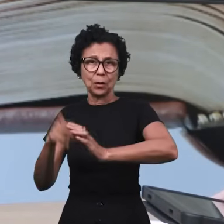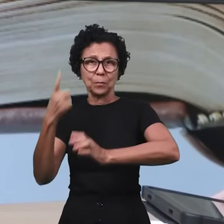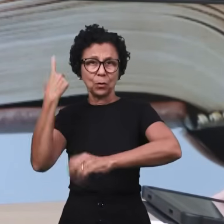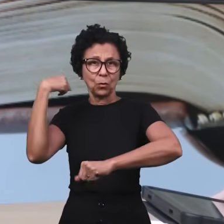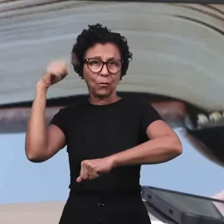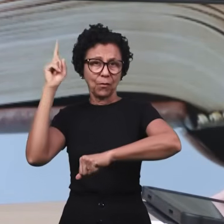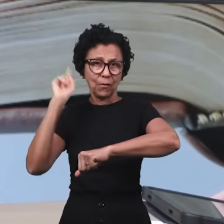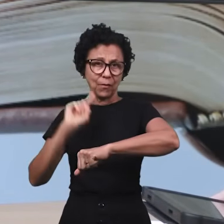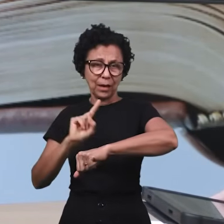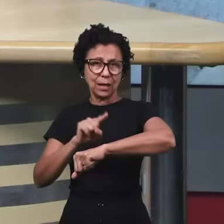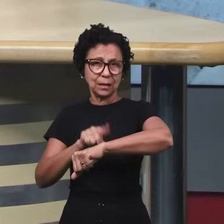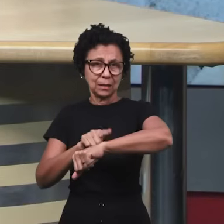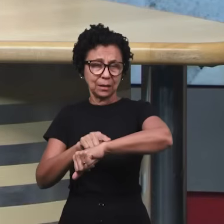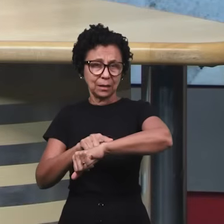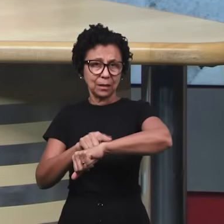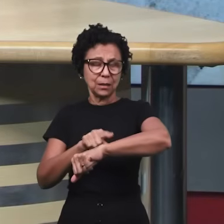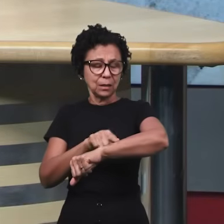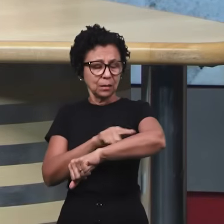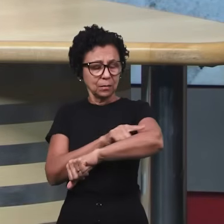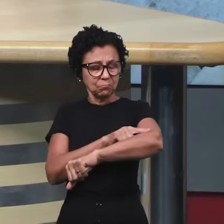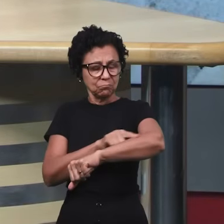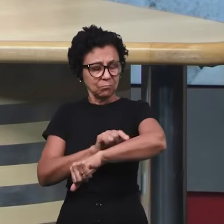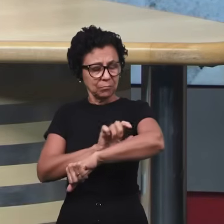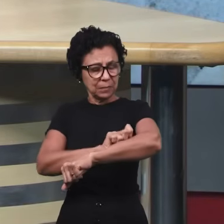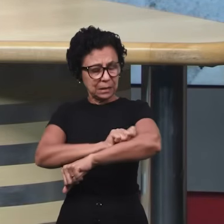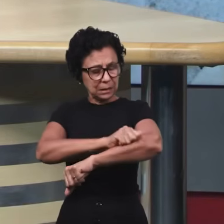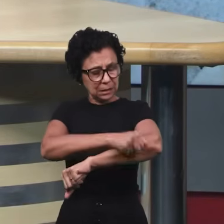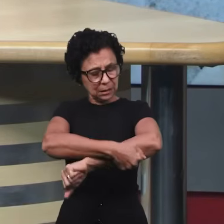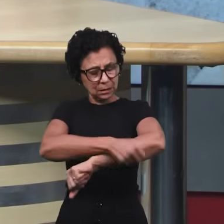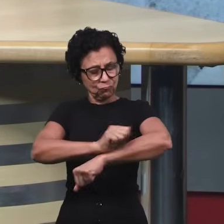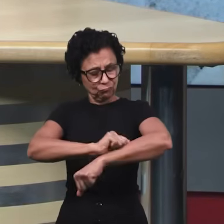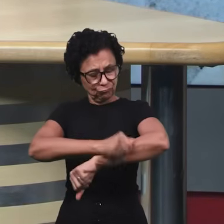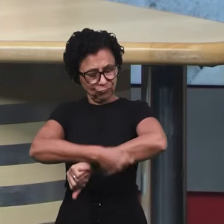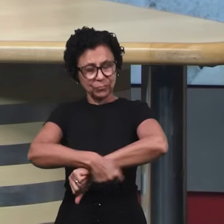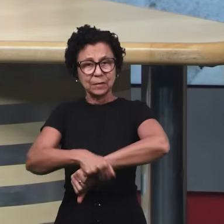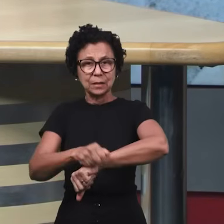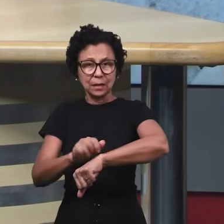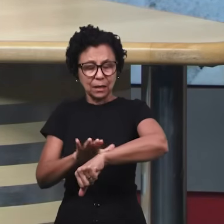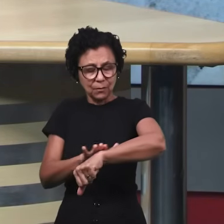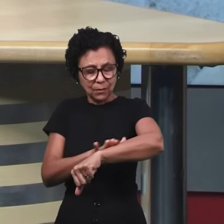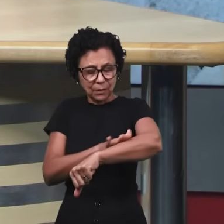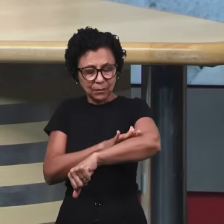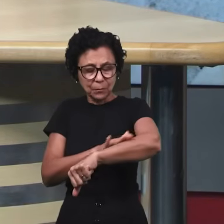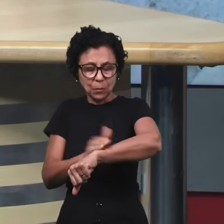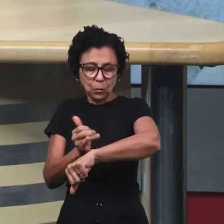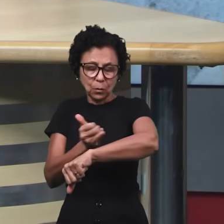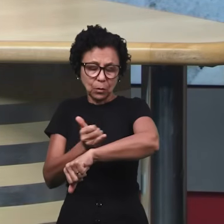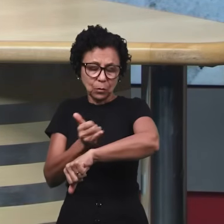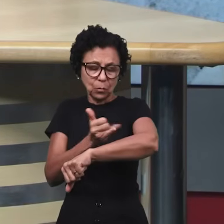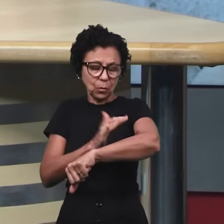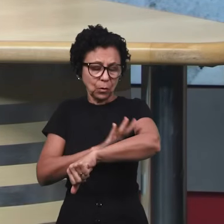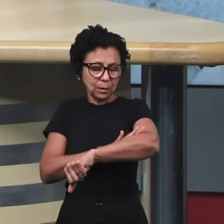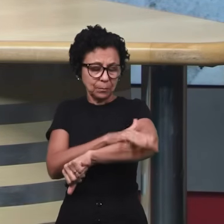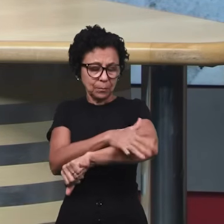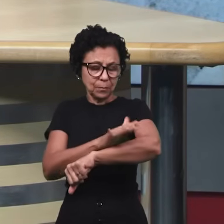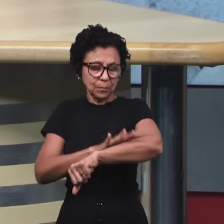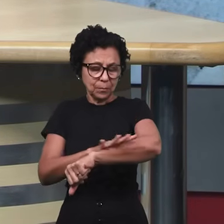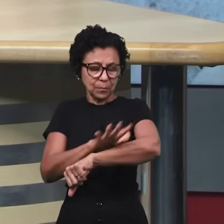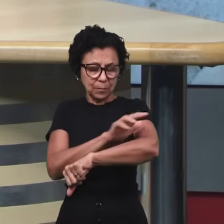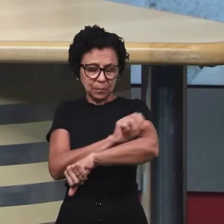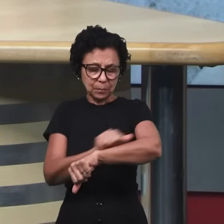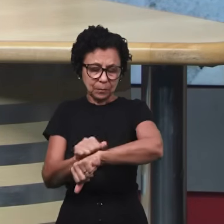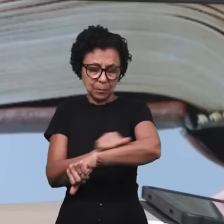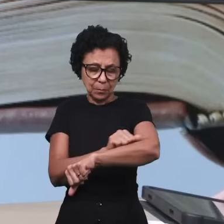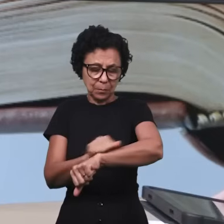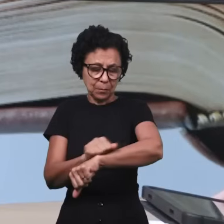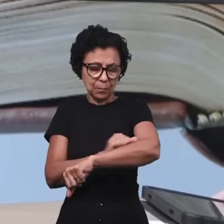ovelha. Então, muitas vezes, nós recebemos até a lã de alguém, não é verdade? Uhum. Nós recebemos, porque há momentos que nós